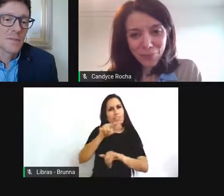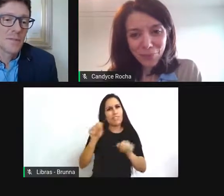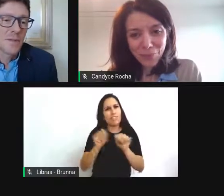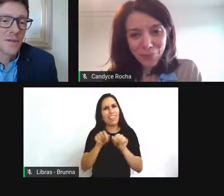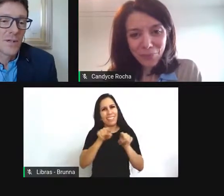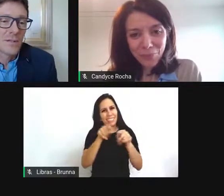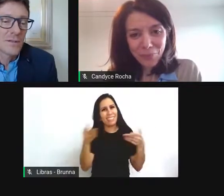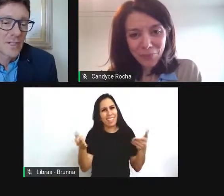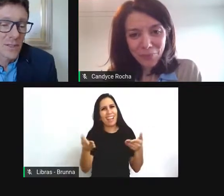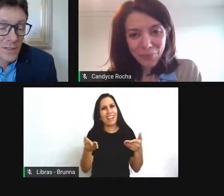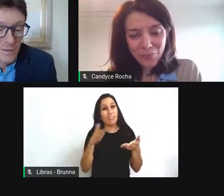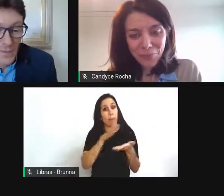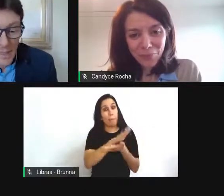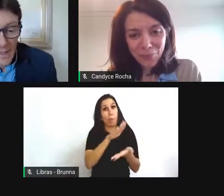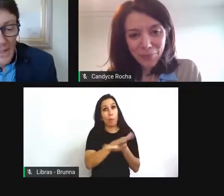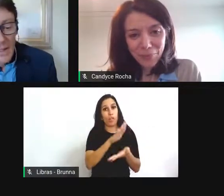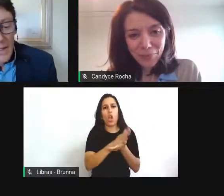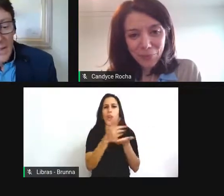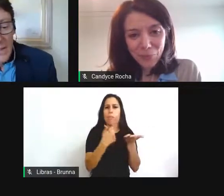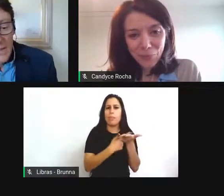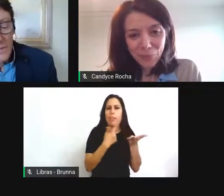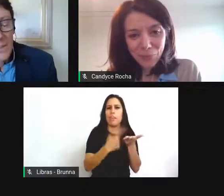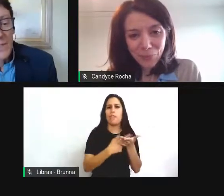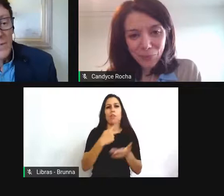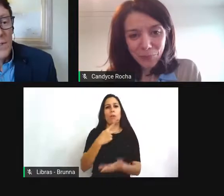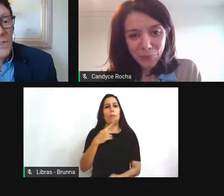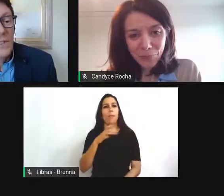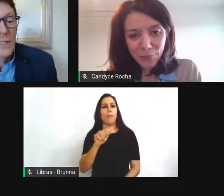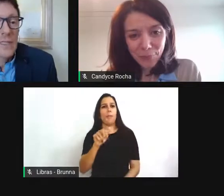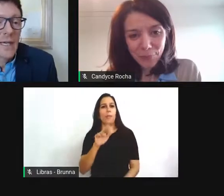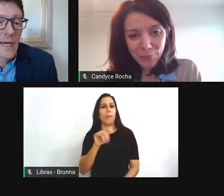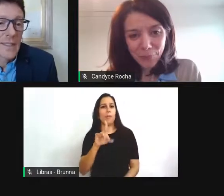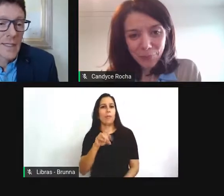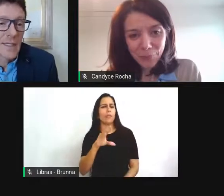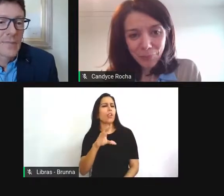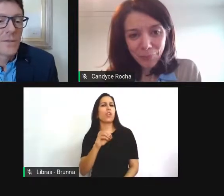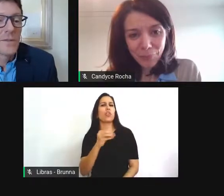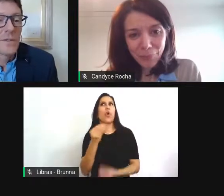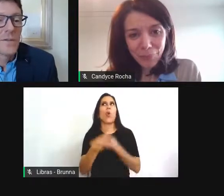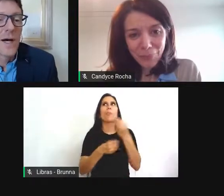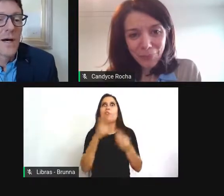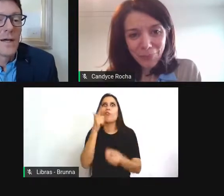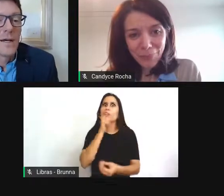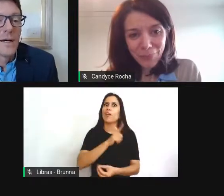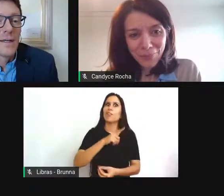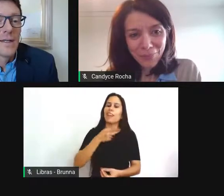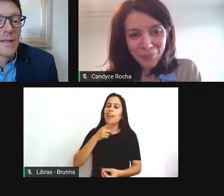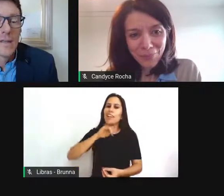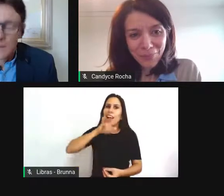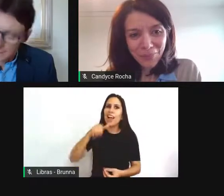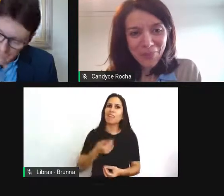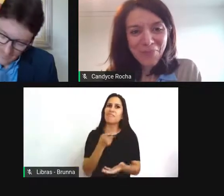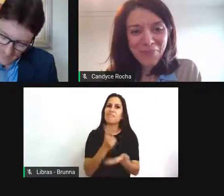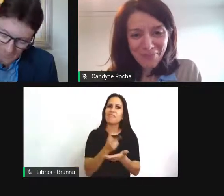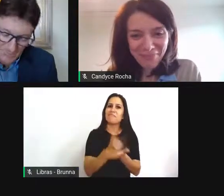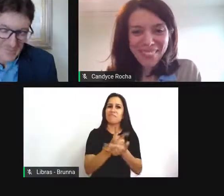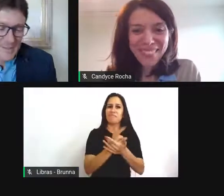você publicou periódicos, artigos. De onde é que você tira esse gás, cara, para continuar,